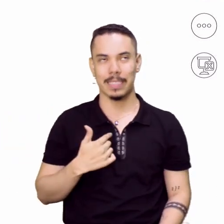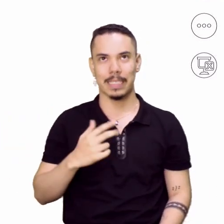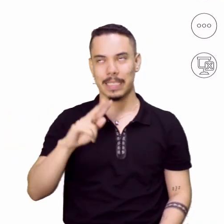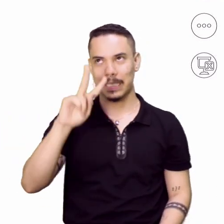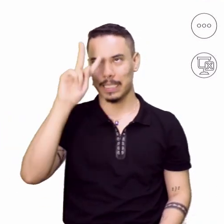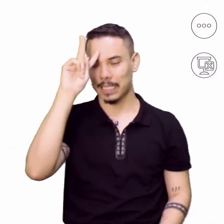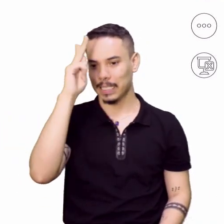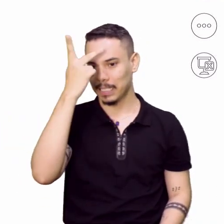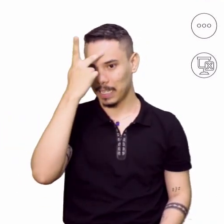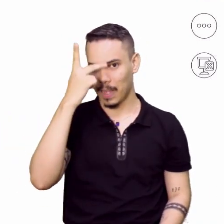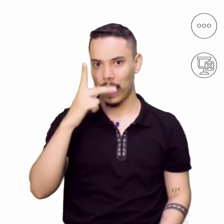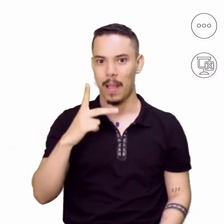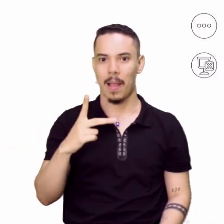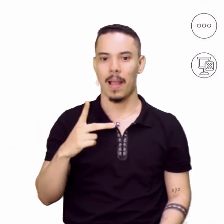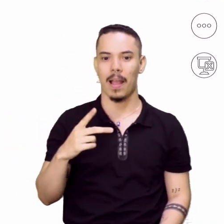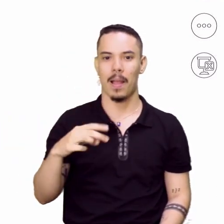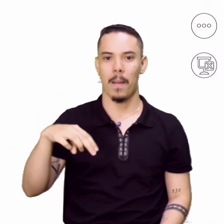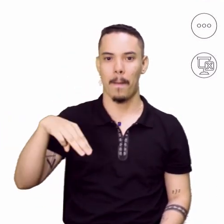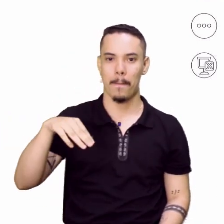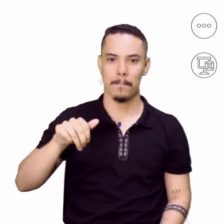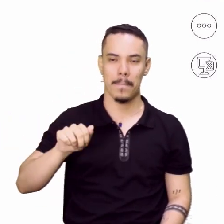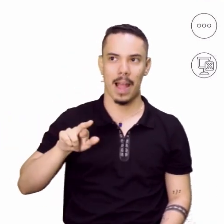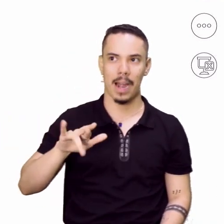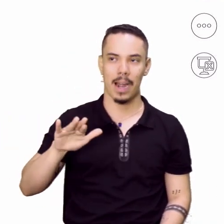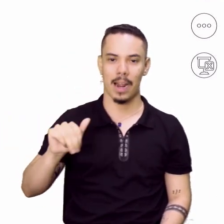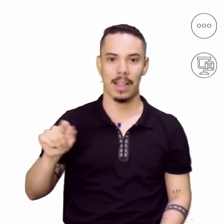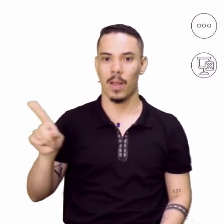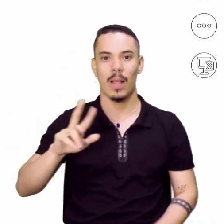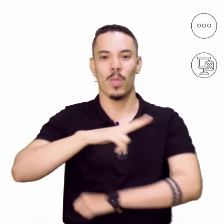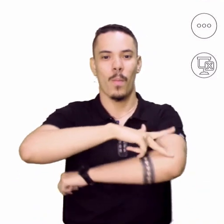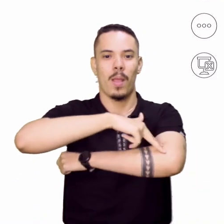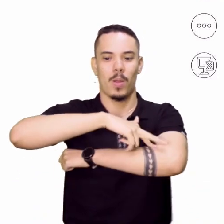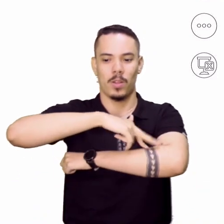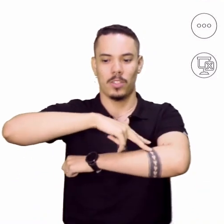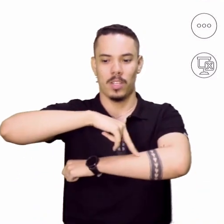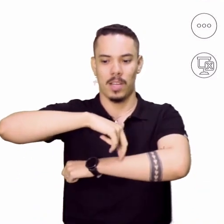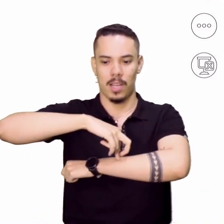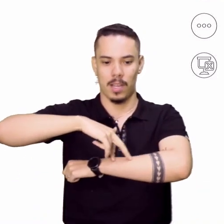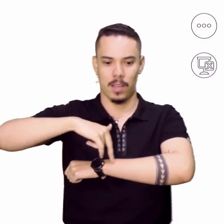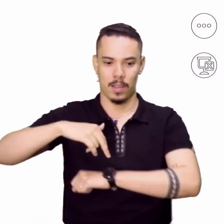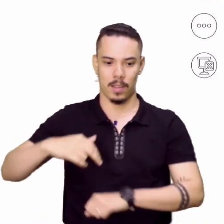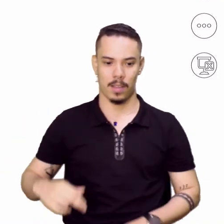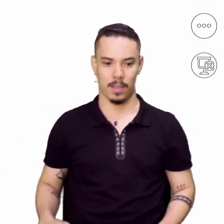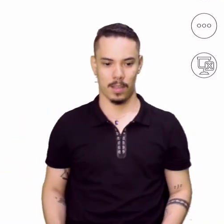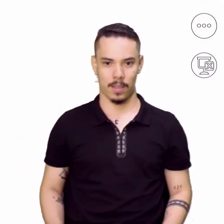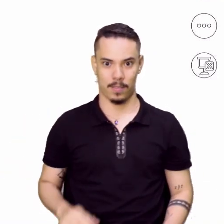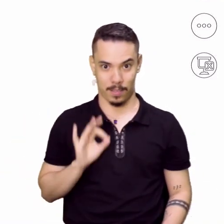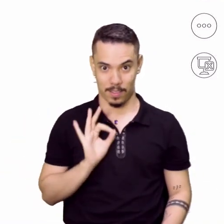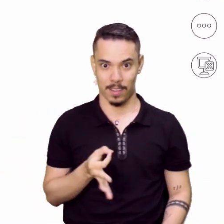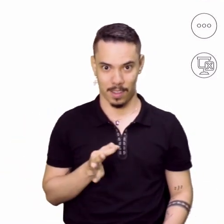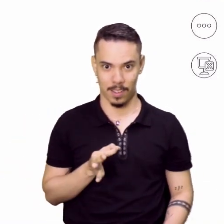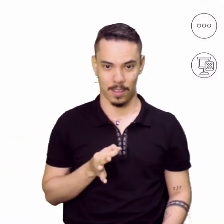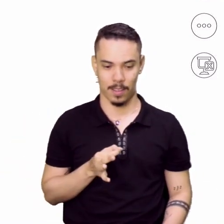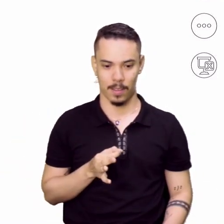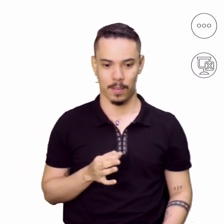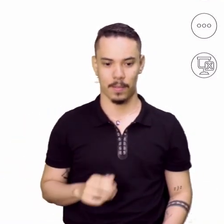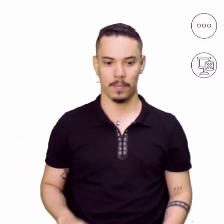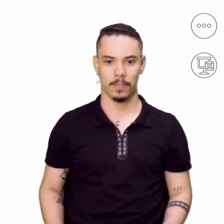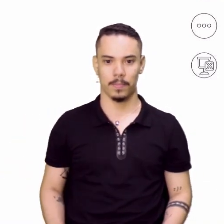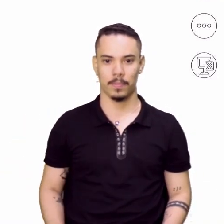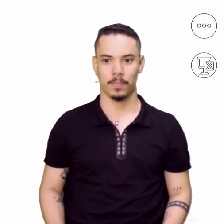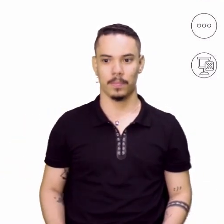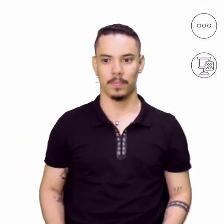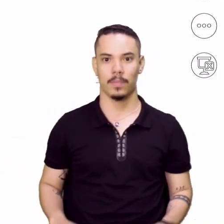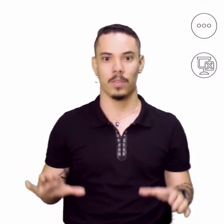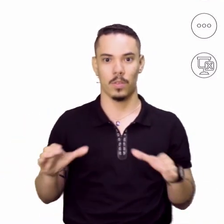mar Carry Michael Jackson é do Michael Jackson aquela just call my name and be there é do Jackson 5